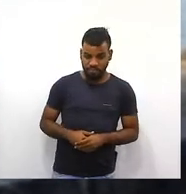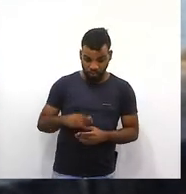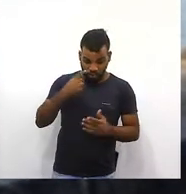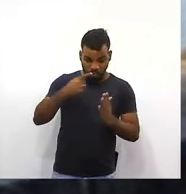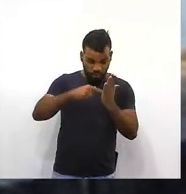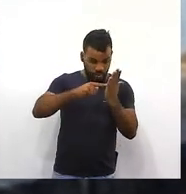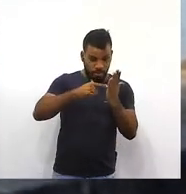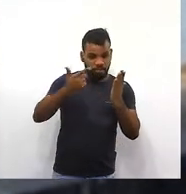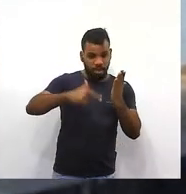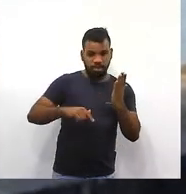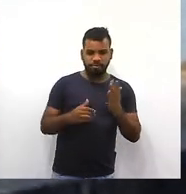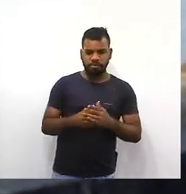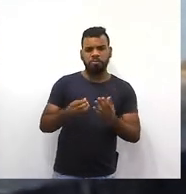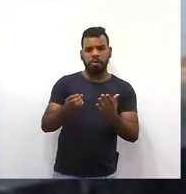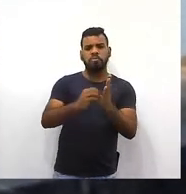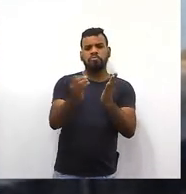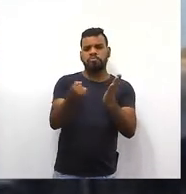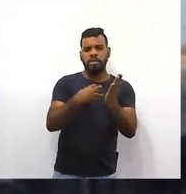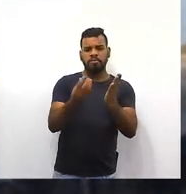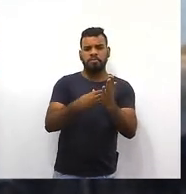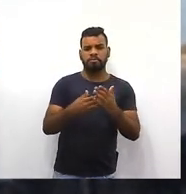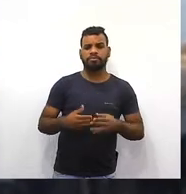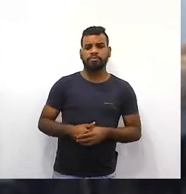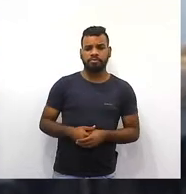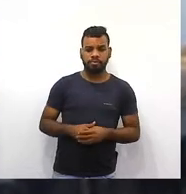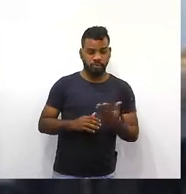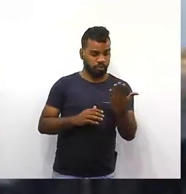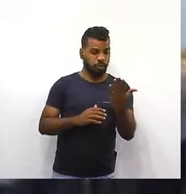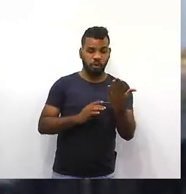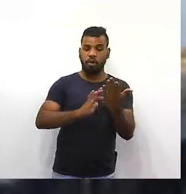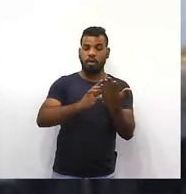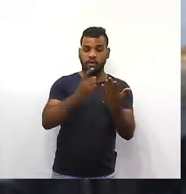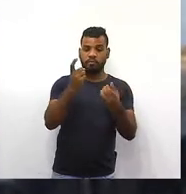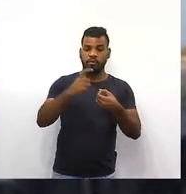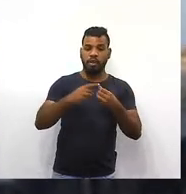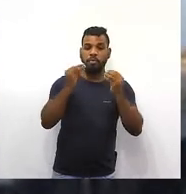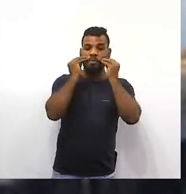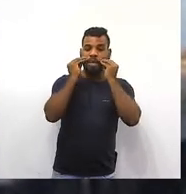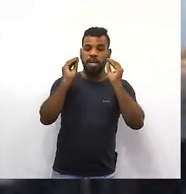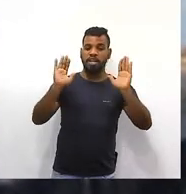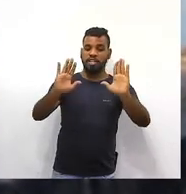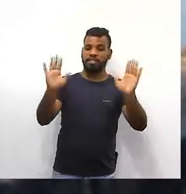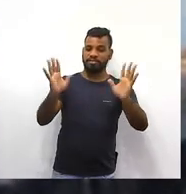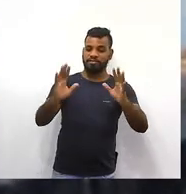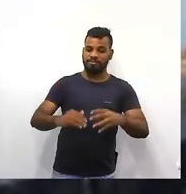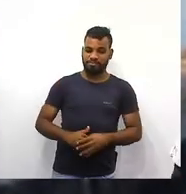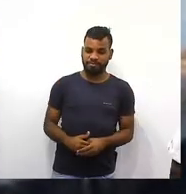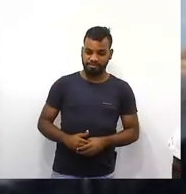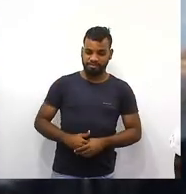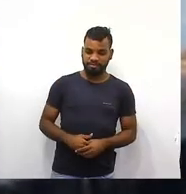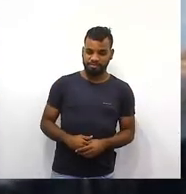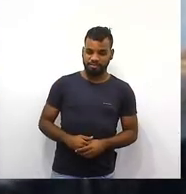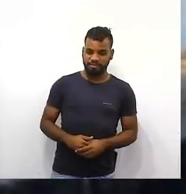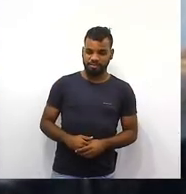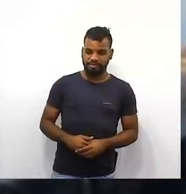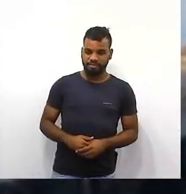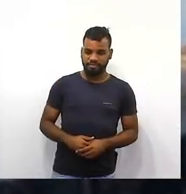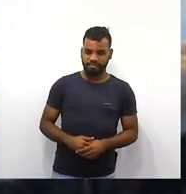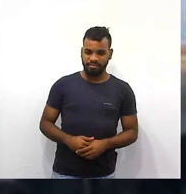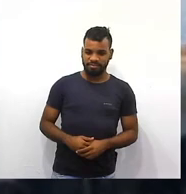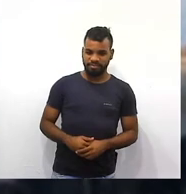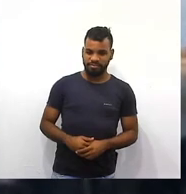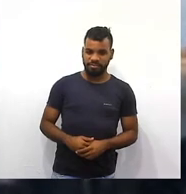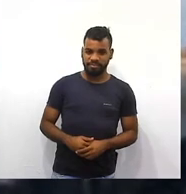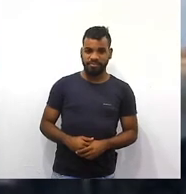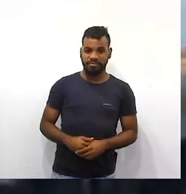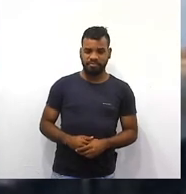mais. Vai mandando, pronto, gente, olha, voltou para mim, olha. Beijo para vocês, Renata. Daniel, Caroline falando